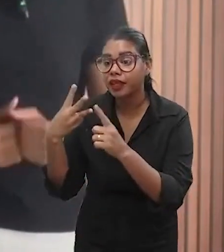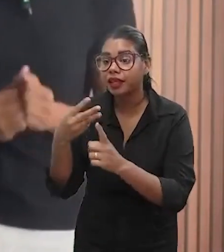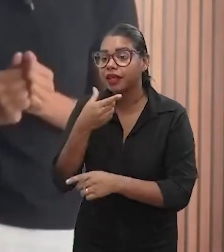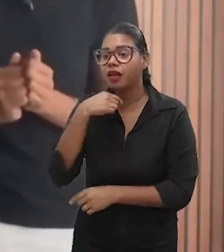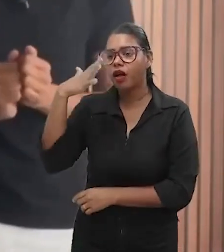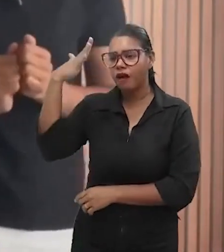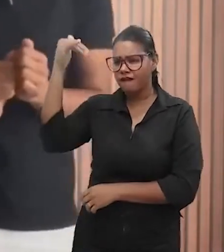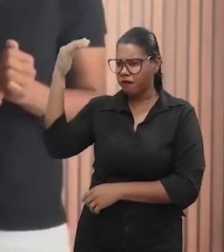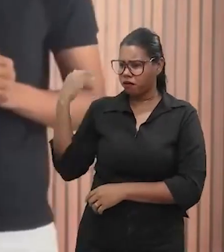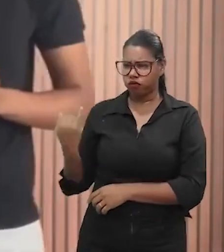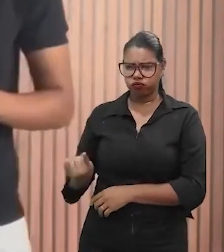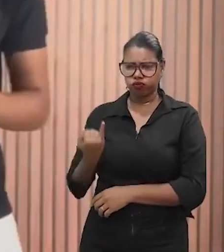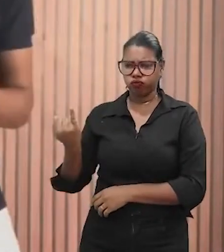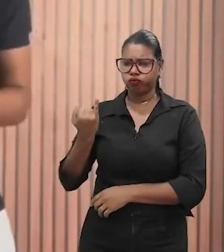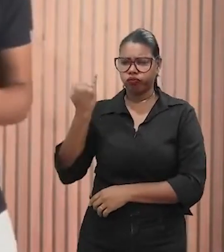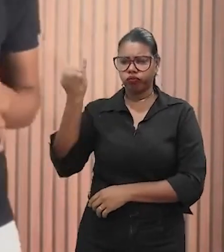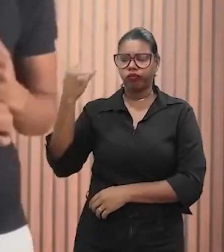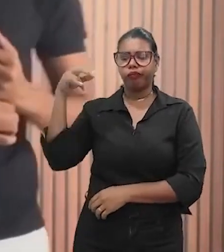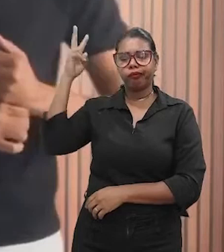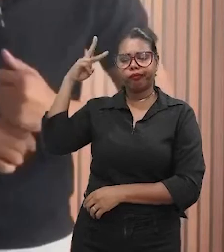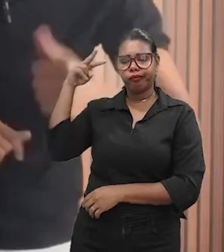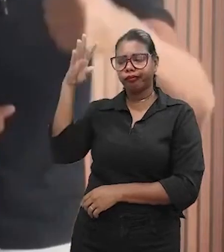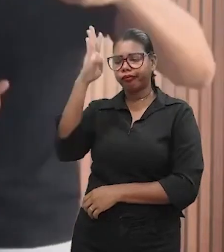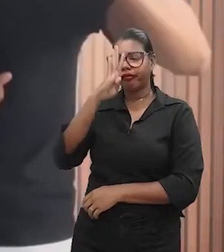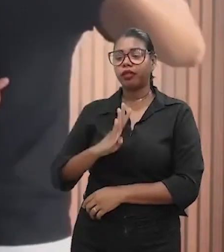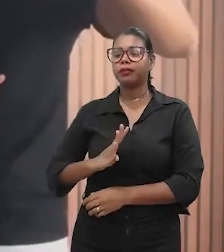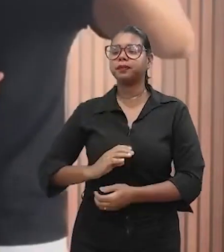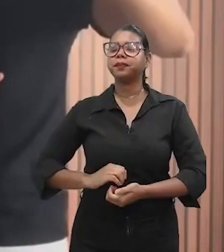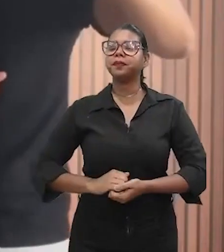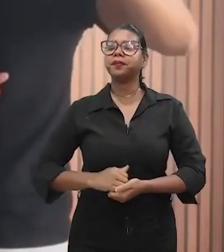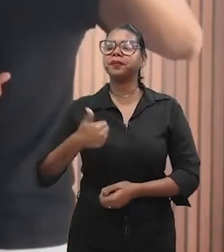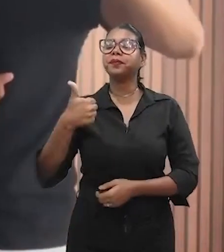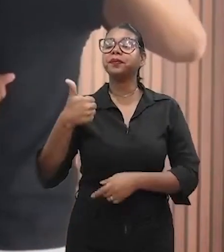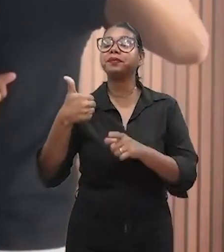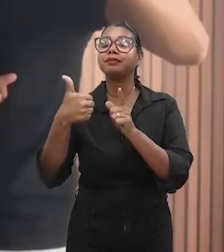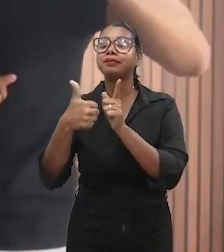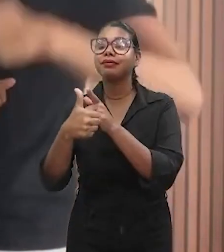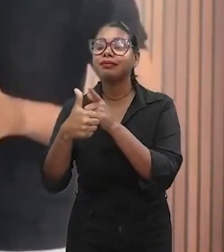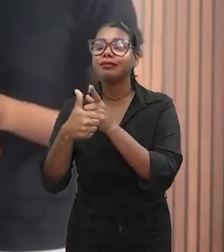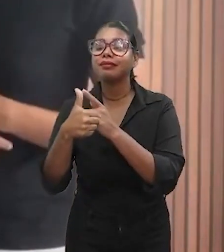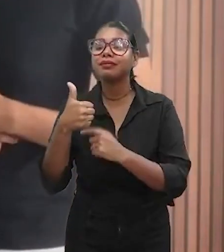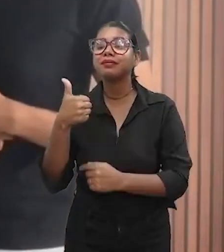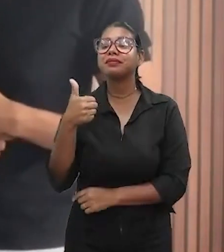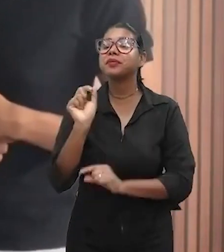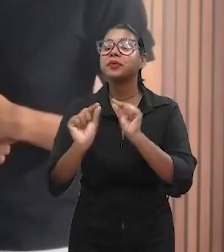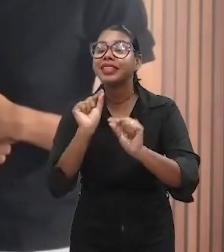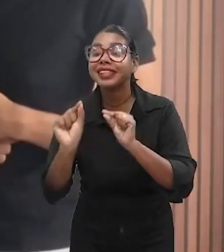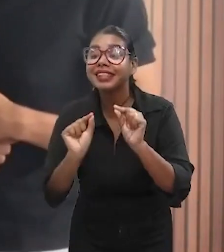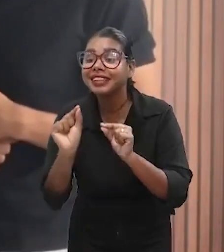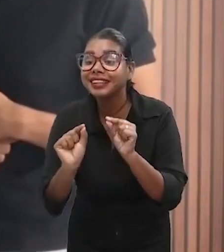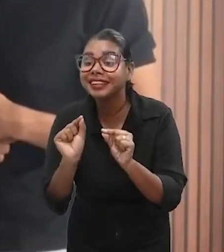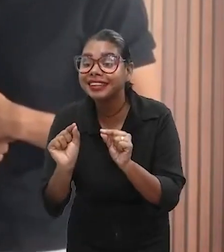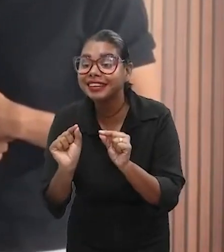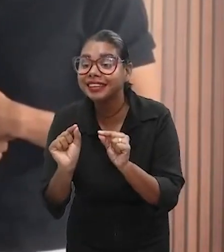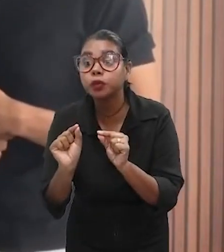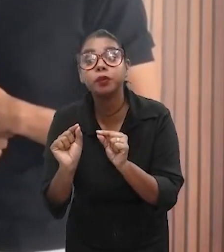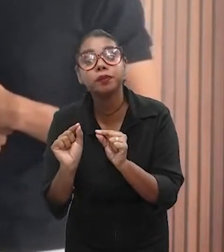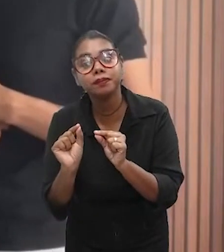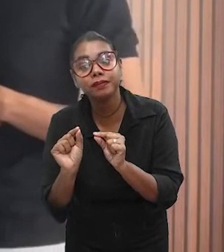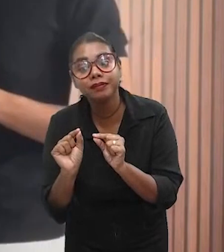que administraram a nossa história brasileira. O primeiro deles, quem foi mesmo?